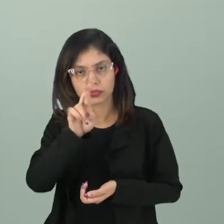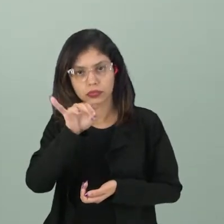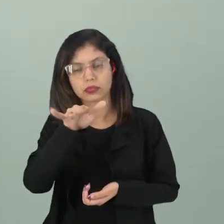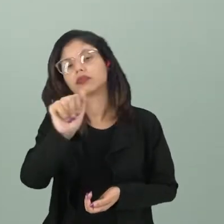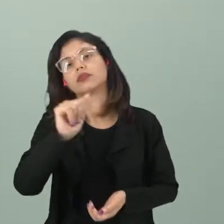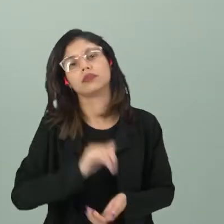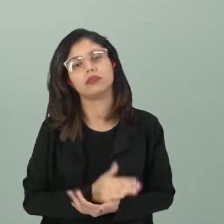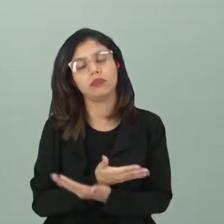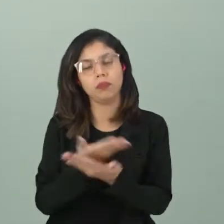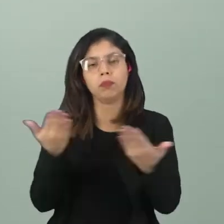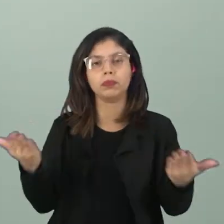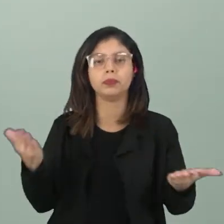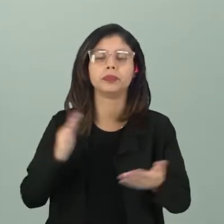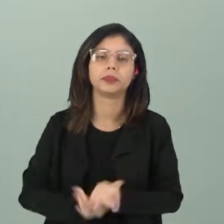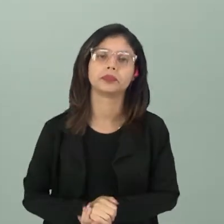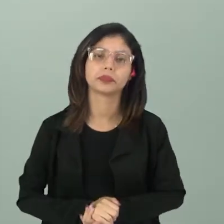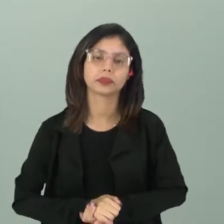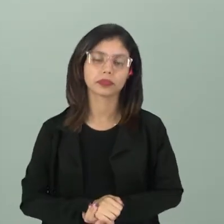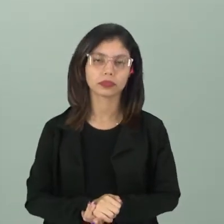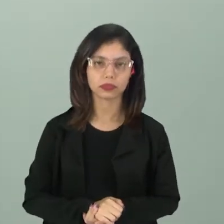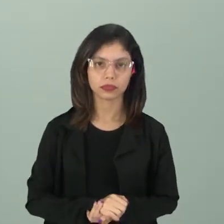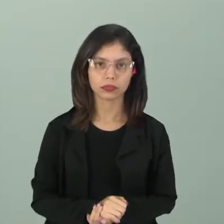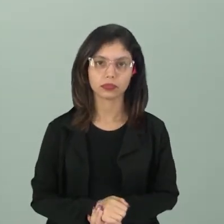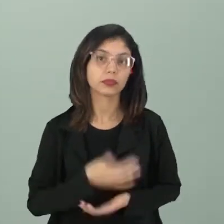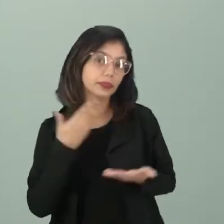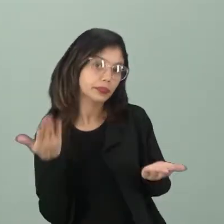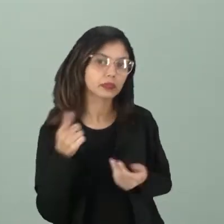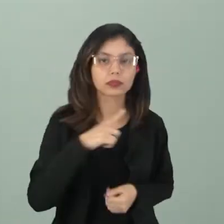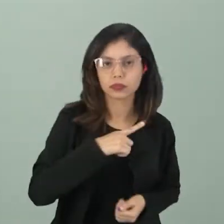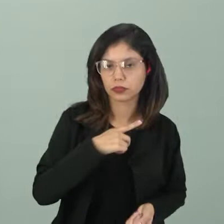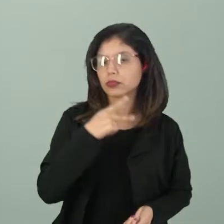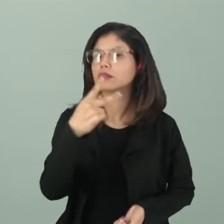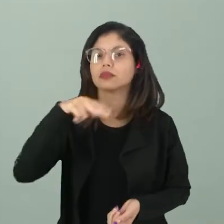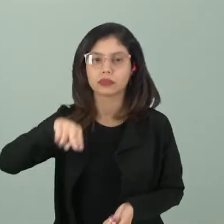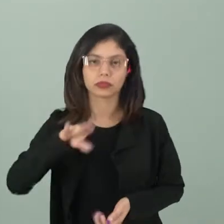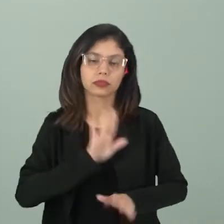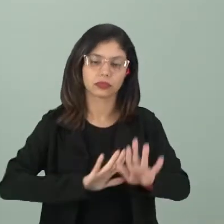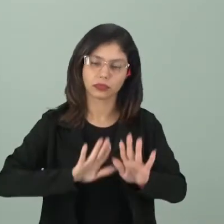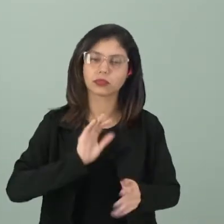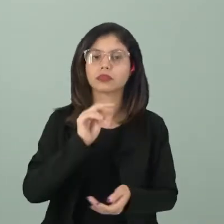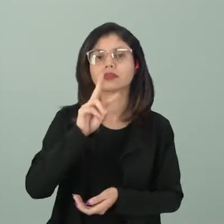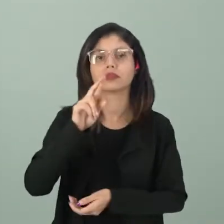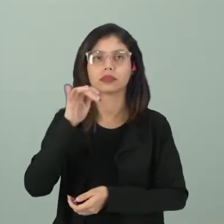reclamação quando ele fala assim, Vossa Senhoria, tá? Então tem esse pronome de tratamento.